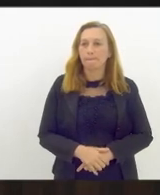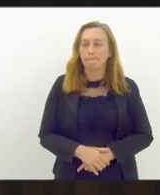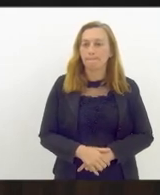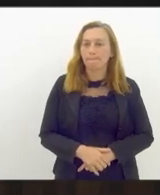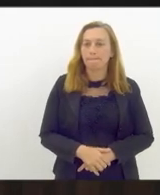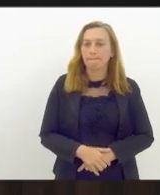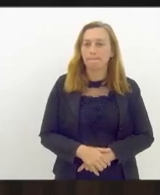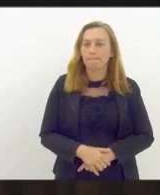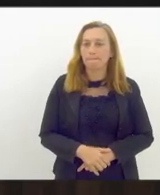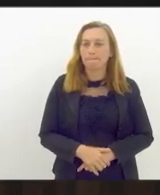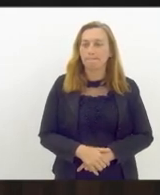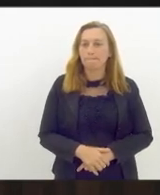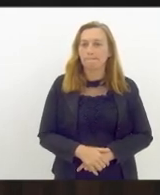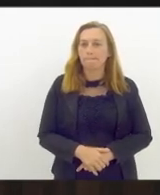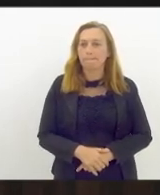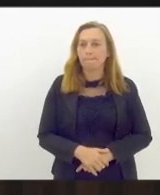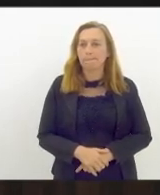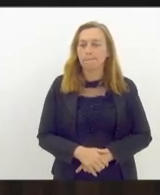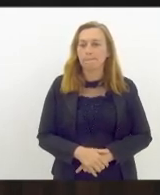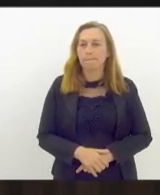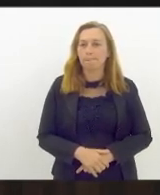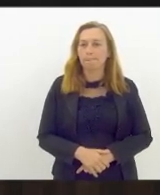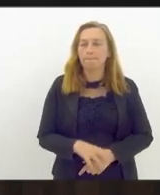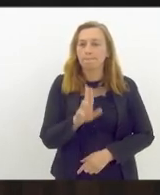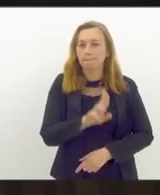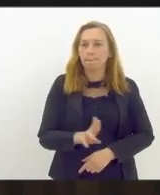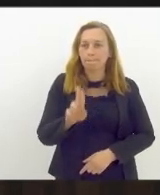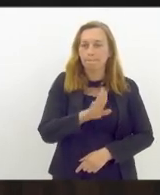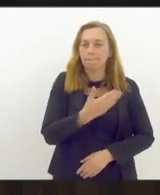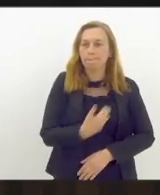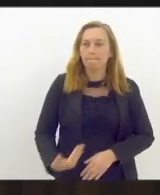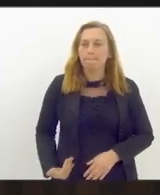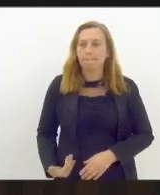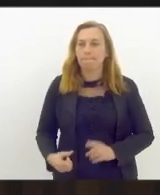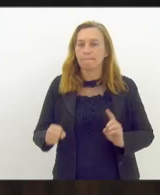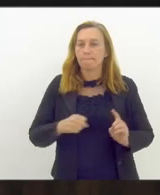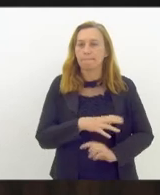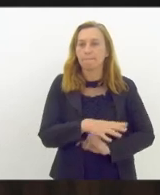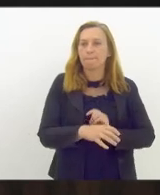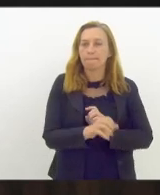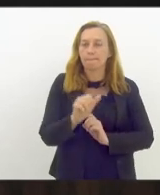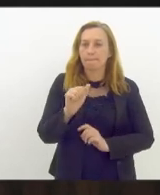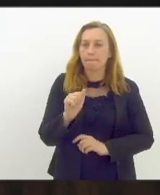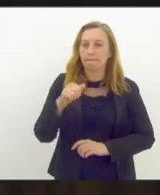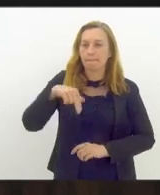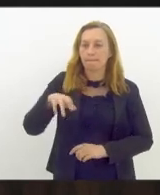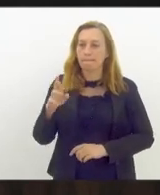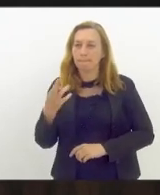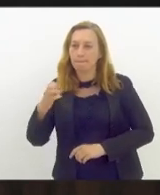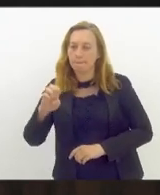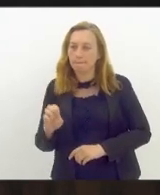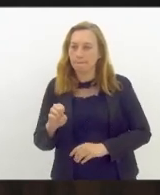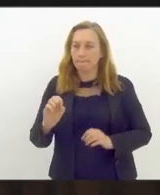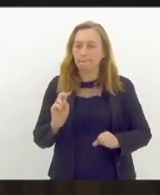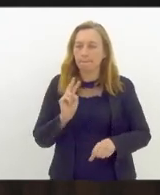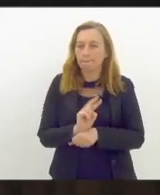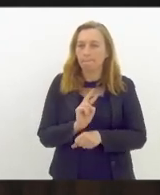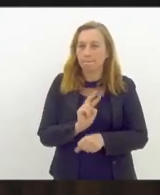trata que considera de utilidade pública a Sociedade Angrense de Proteção